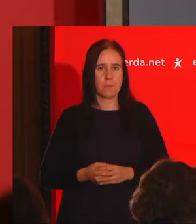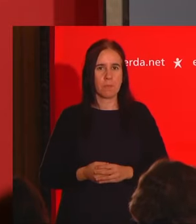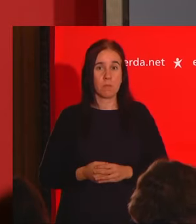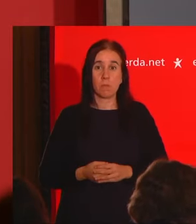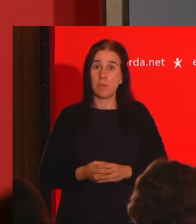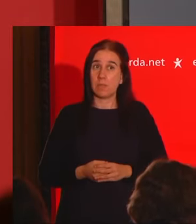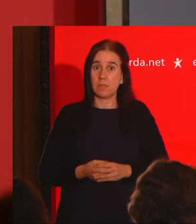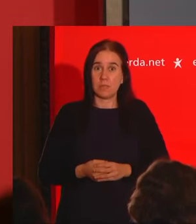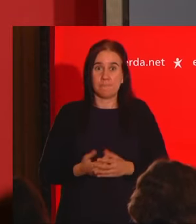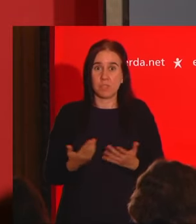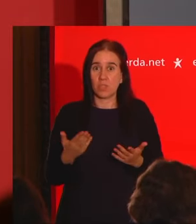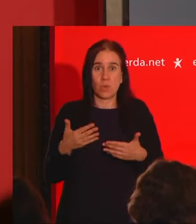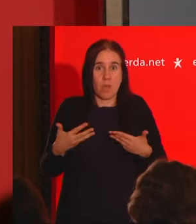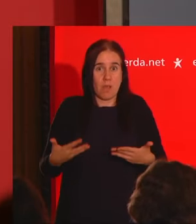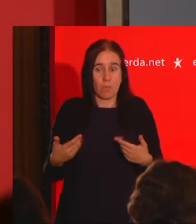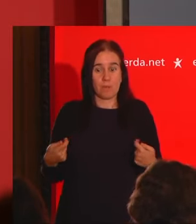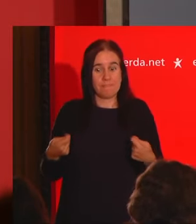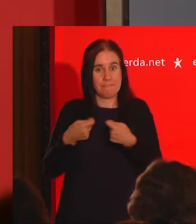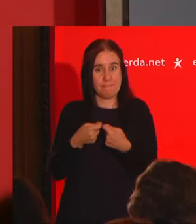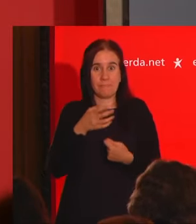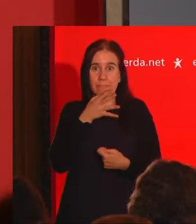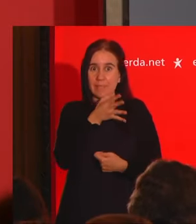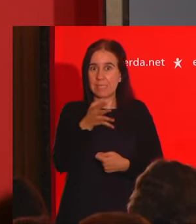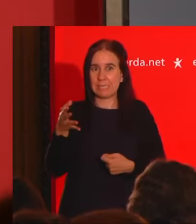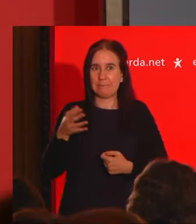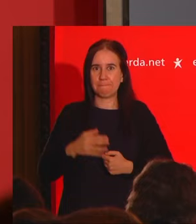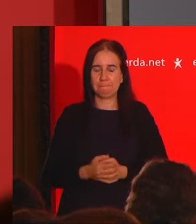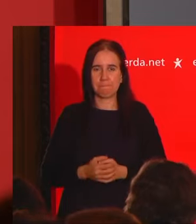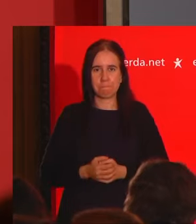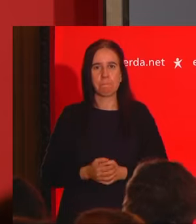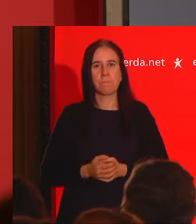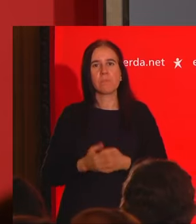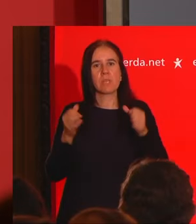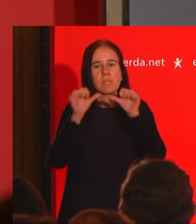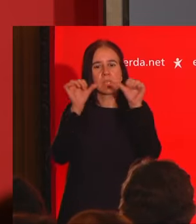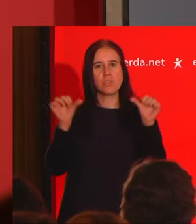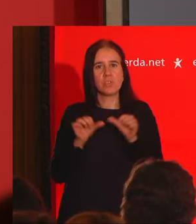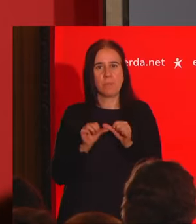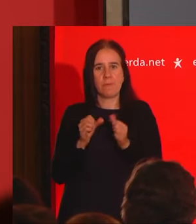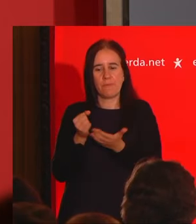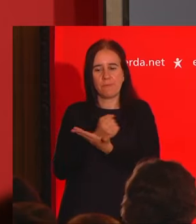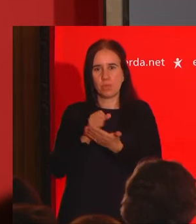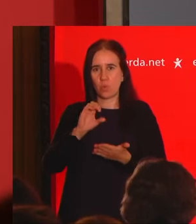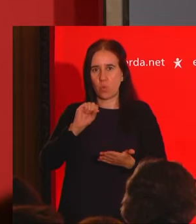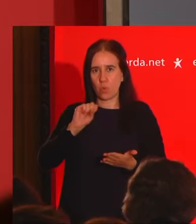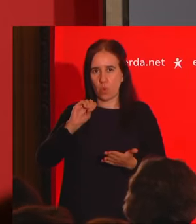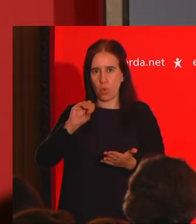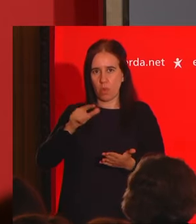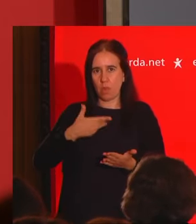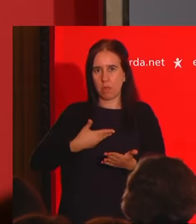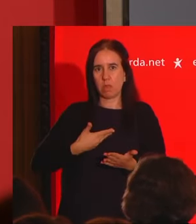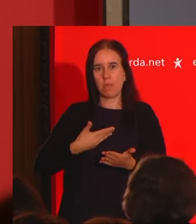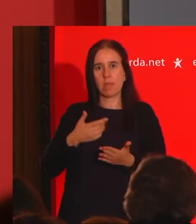que só dá mais atualidade ao que vimos dizer. O regime dos vistos gold é um regime que vende a